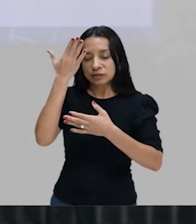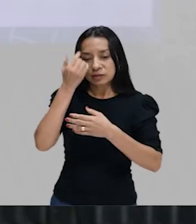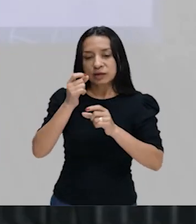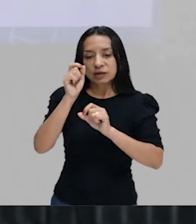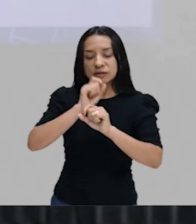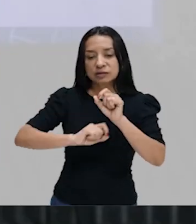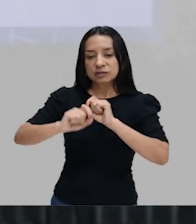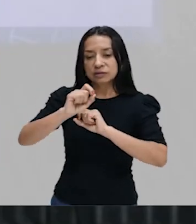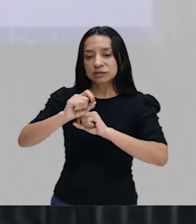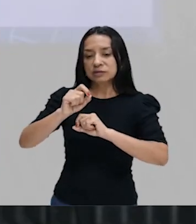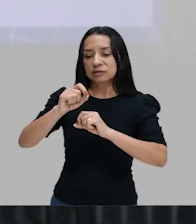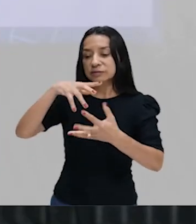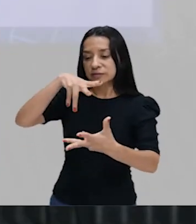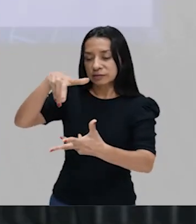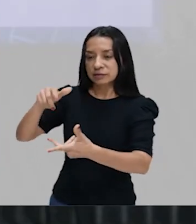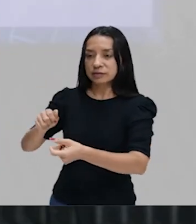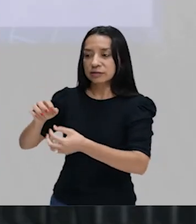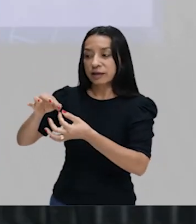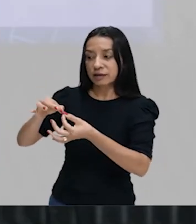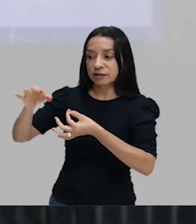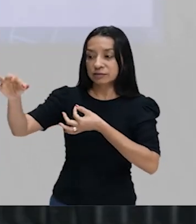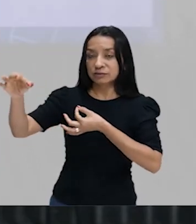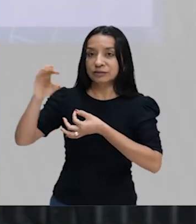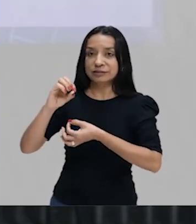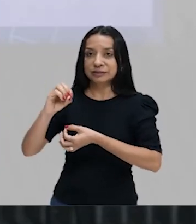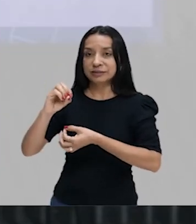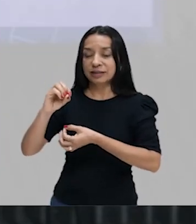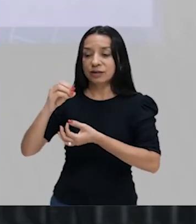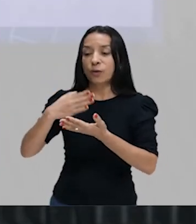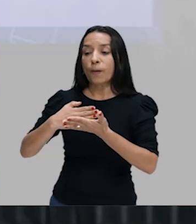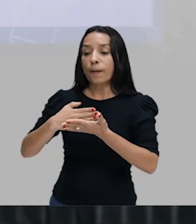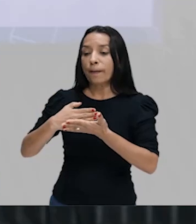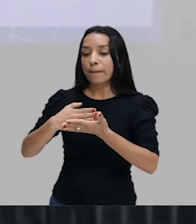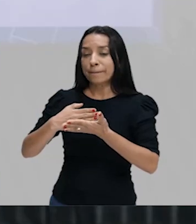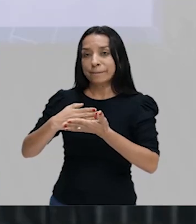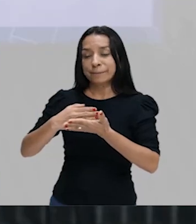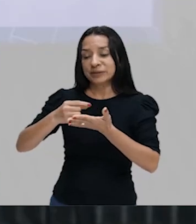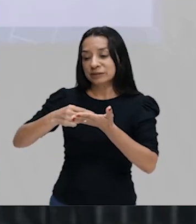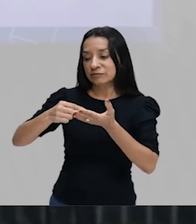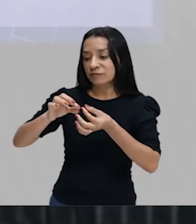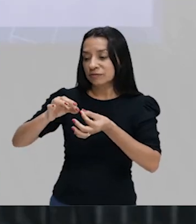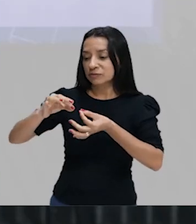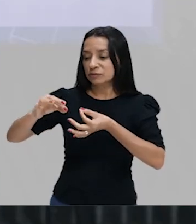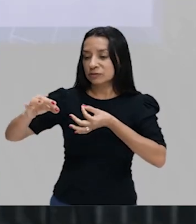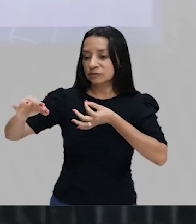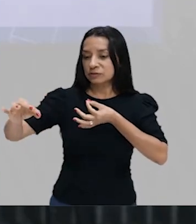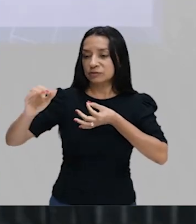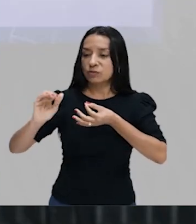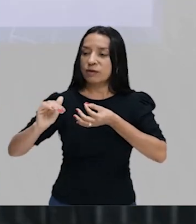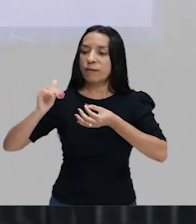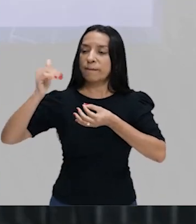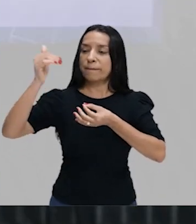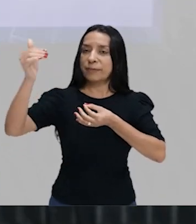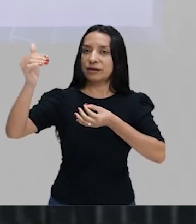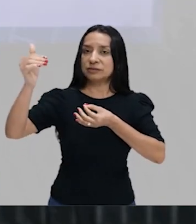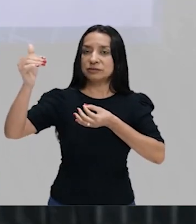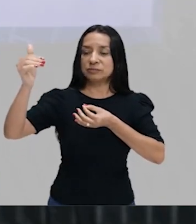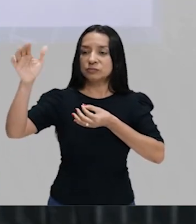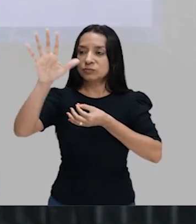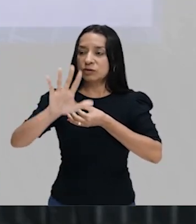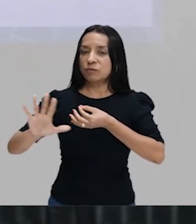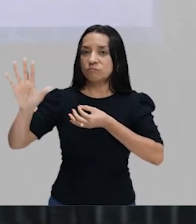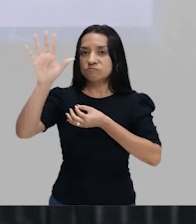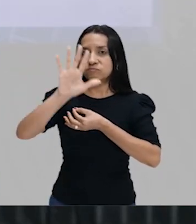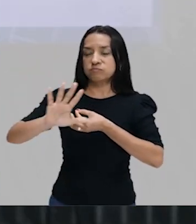que na Terra a distância é zero, mas a partir do momento que vai se afastando e passa, né, escapa da órbita,